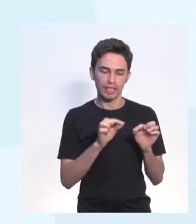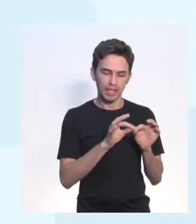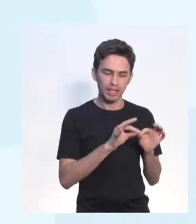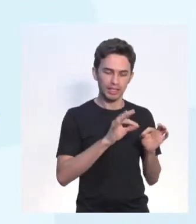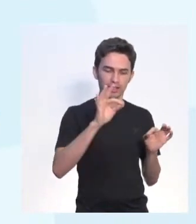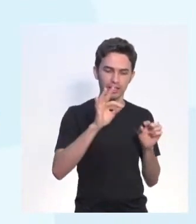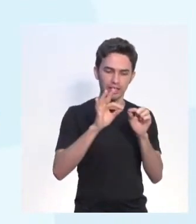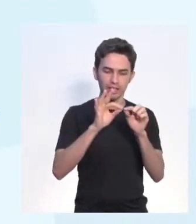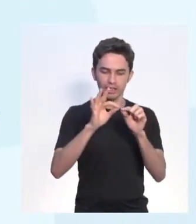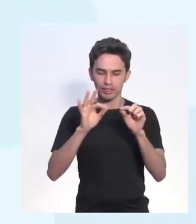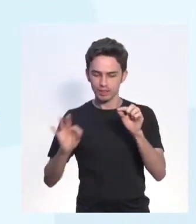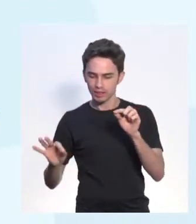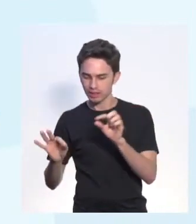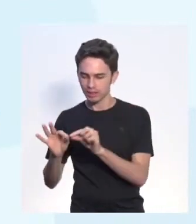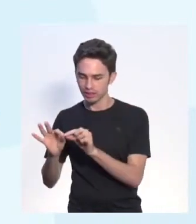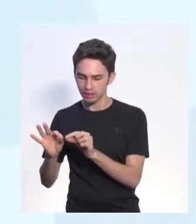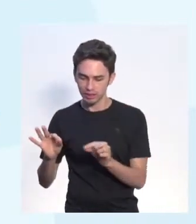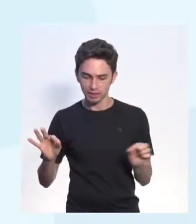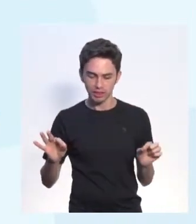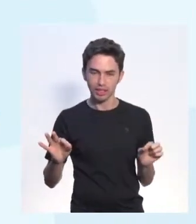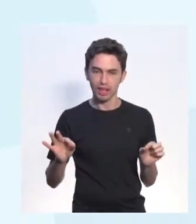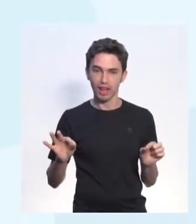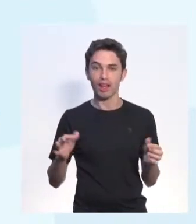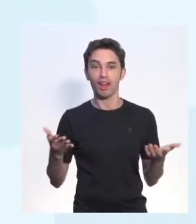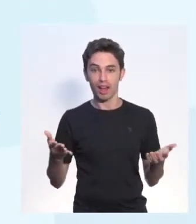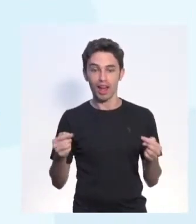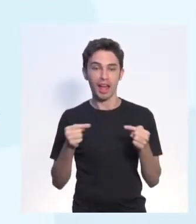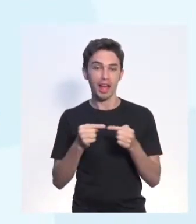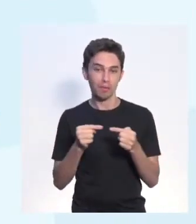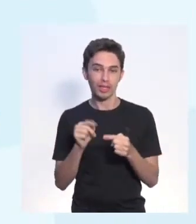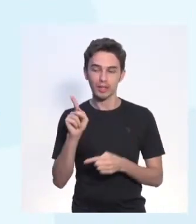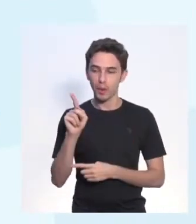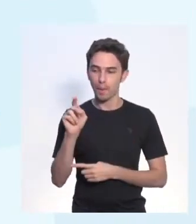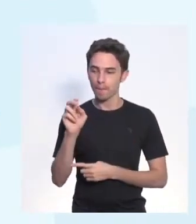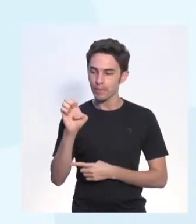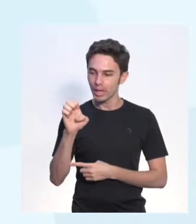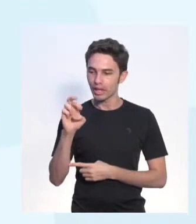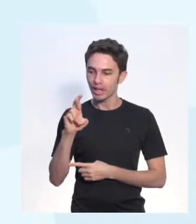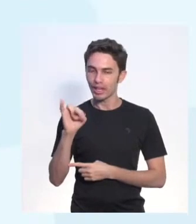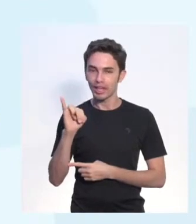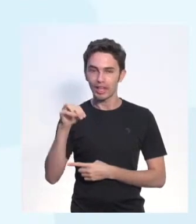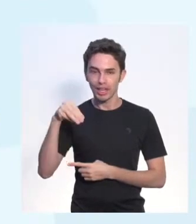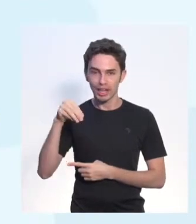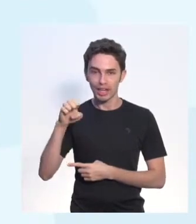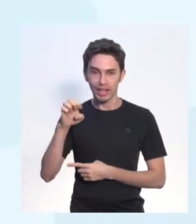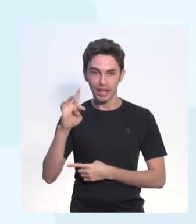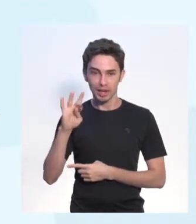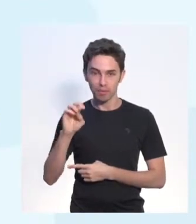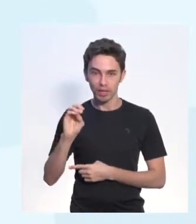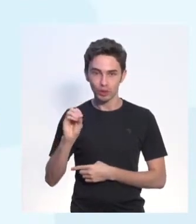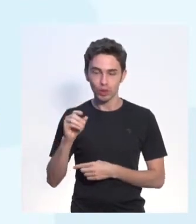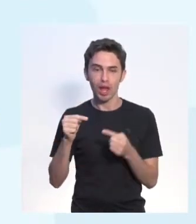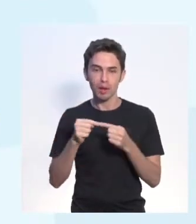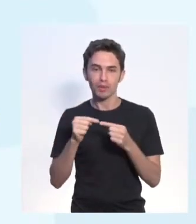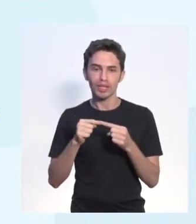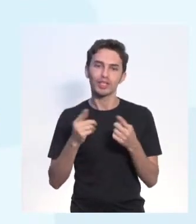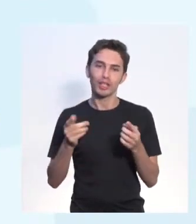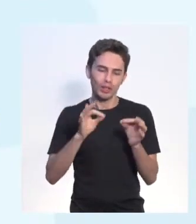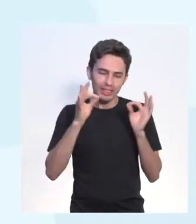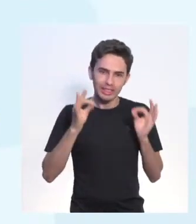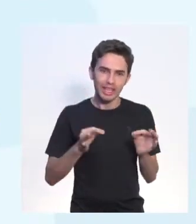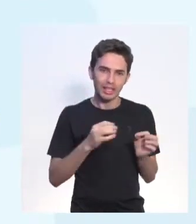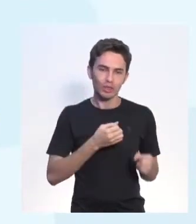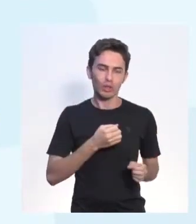que forma o contorno dessa figura. Então, quando a gente fala em perímetro, a gente está querendo saber o tamanho desse contorno, dessa medida